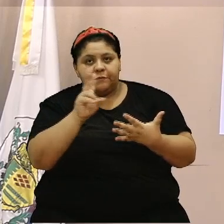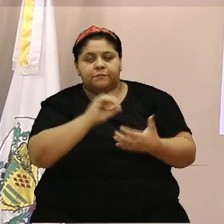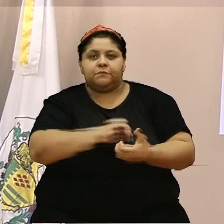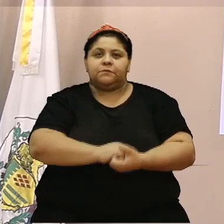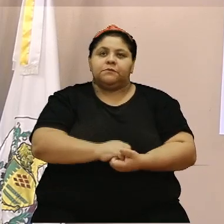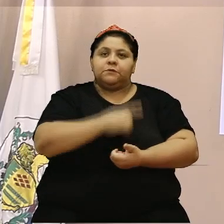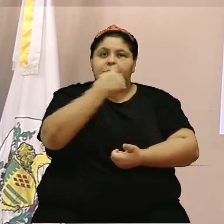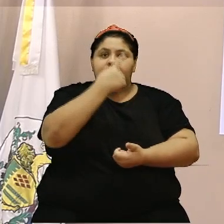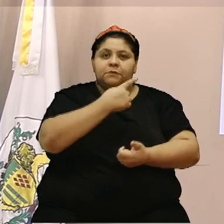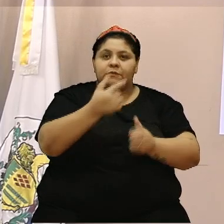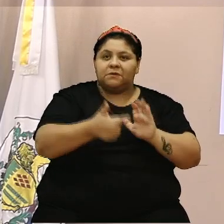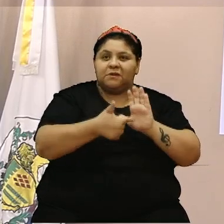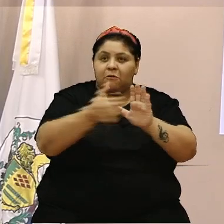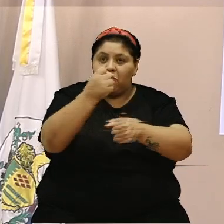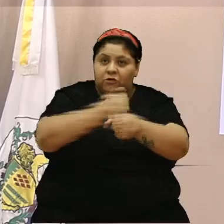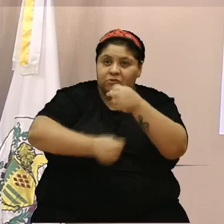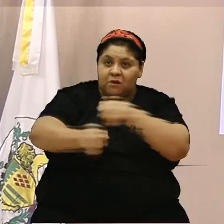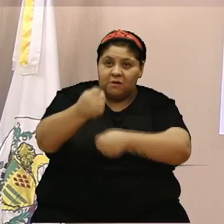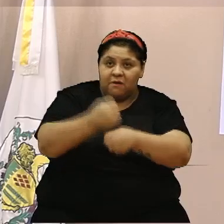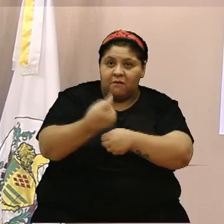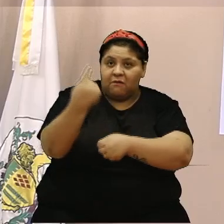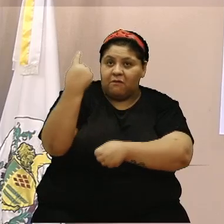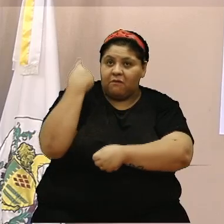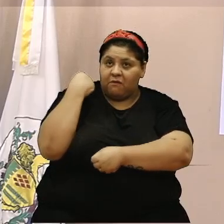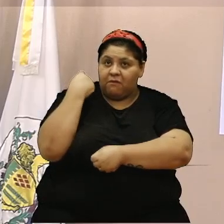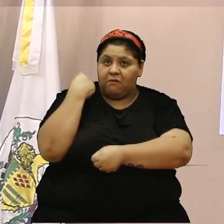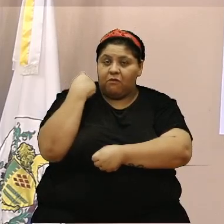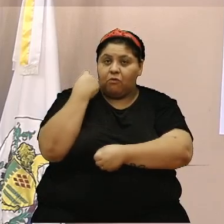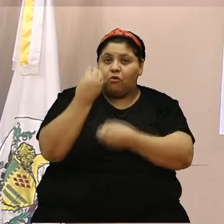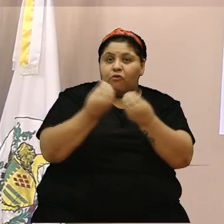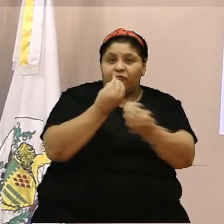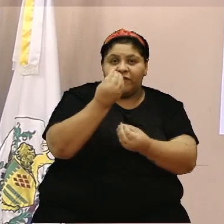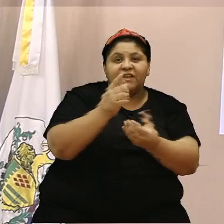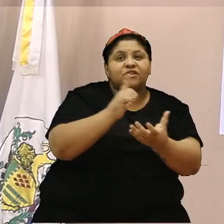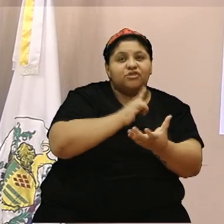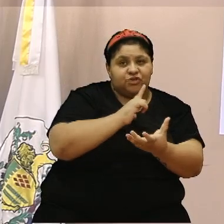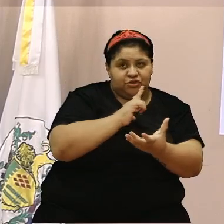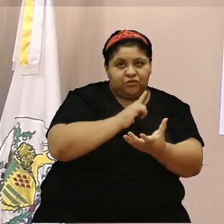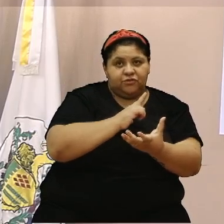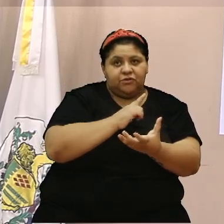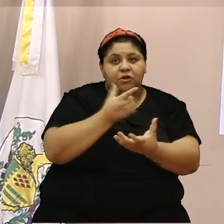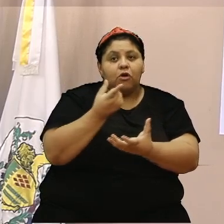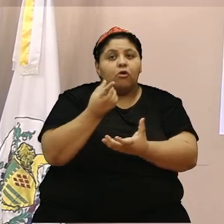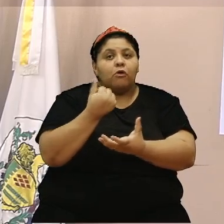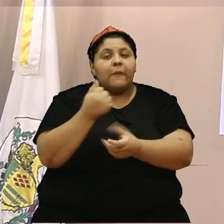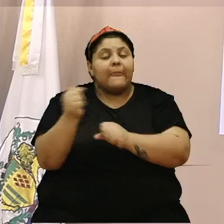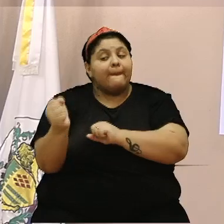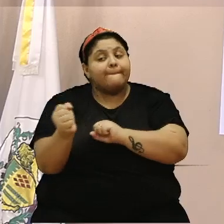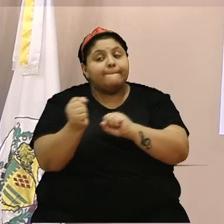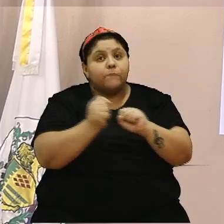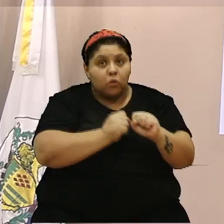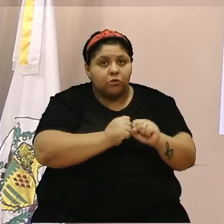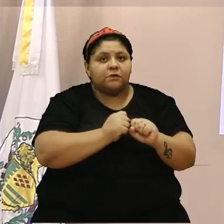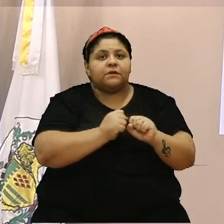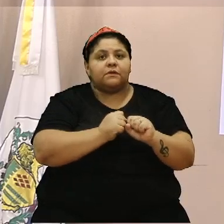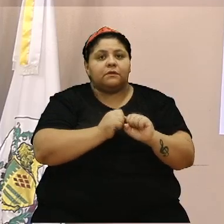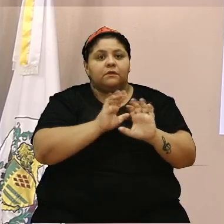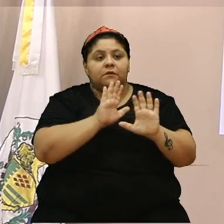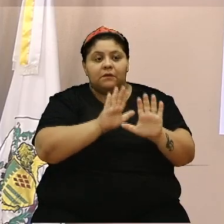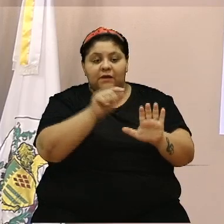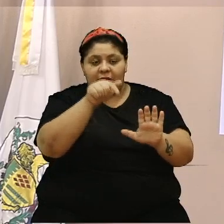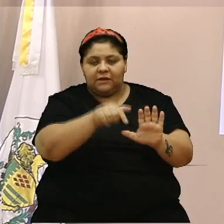Essa tela mostra no ano passado o potencial que se tinha, ou seja, o valor que poderia ficar na